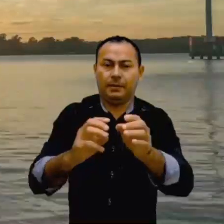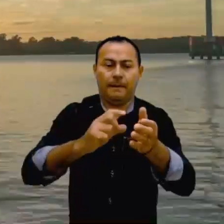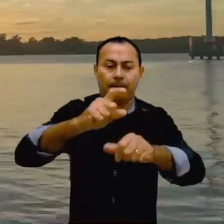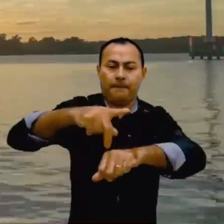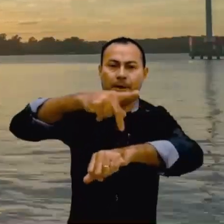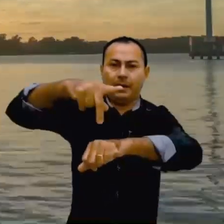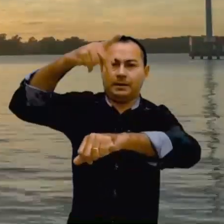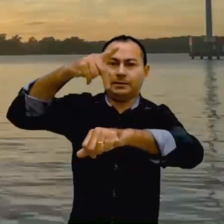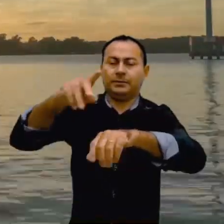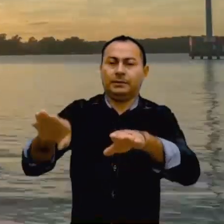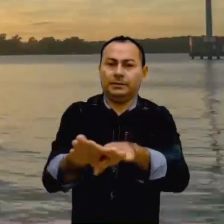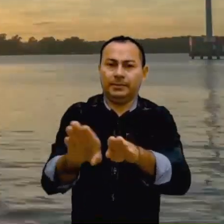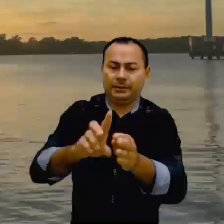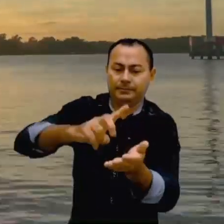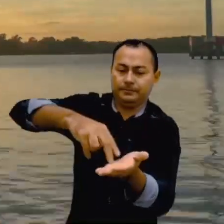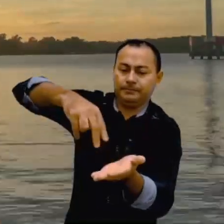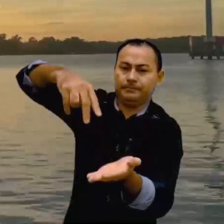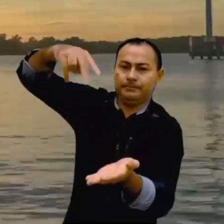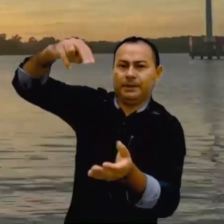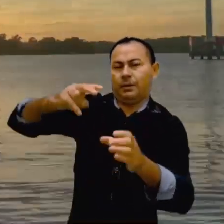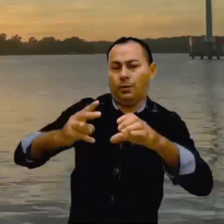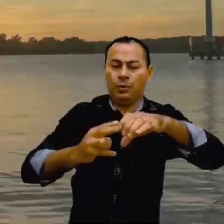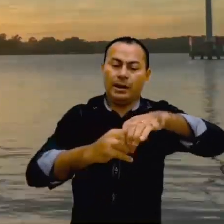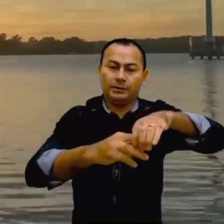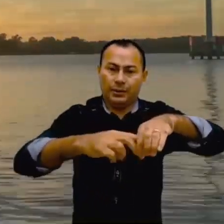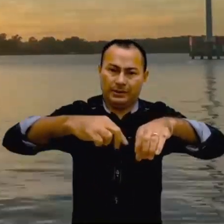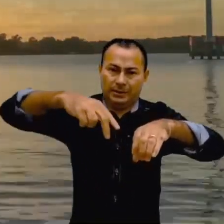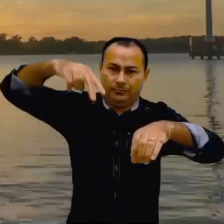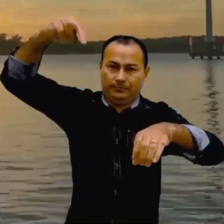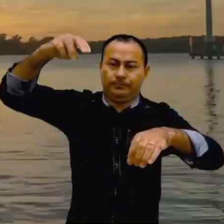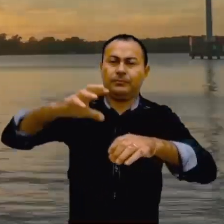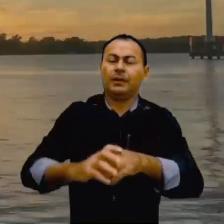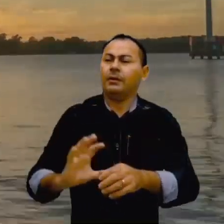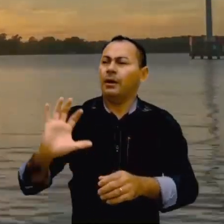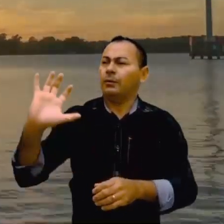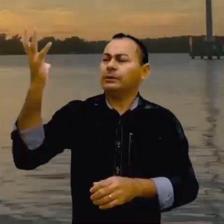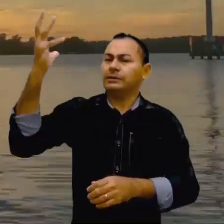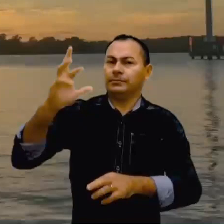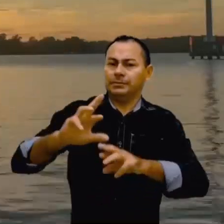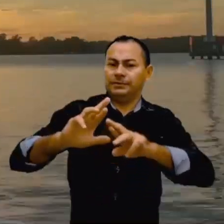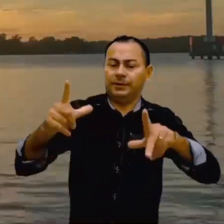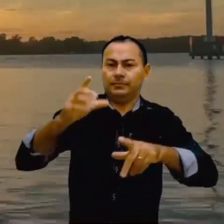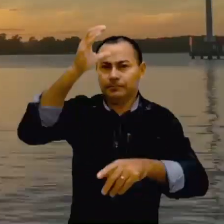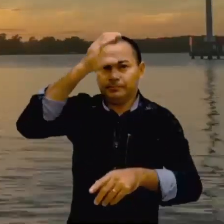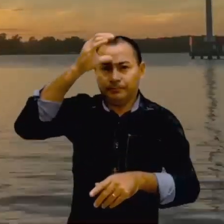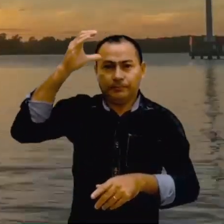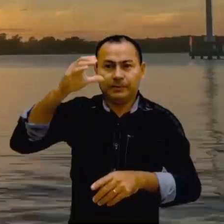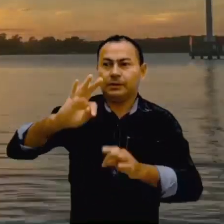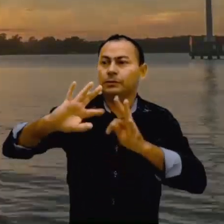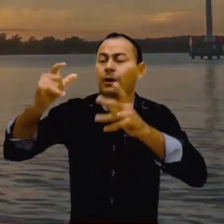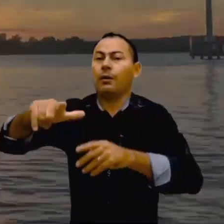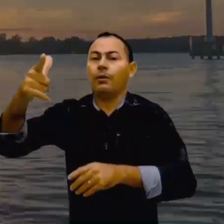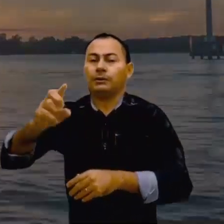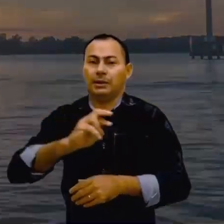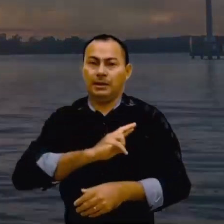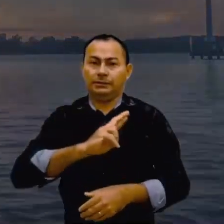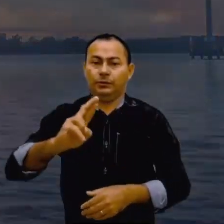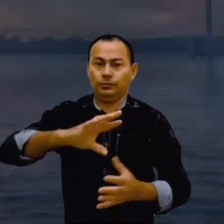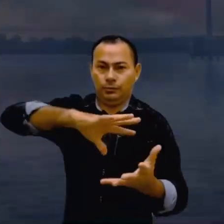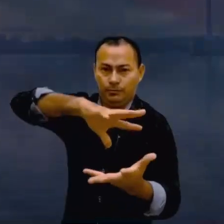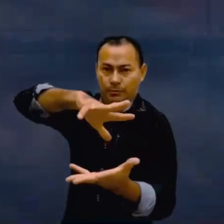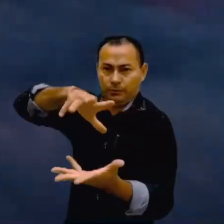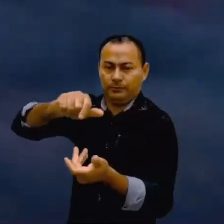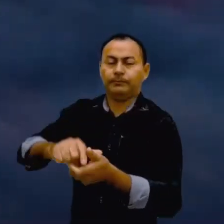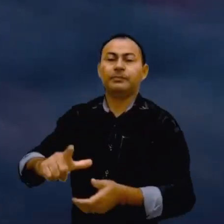a Páscoa e a ressurreição. A ressurreição é o acontecimento que diferencia o cristianismo de todas as outras religiões do